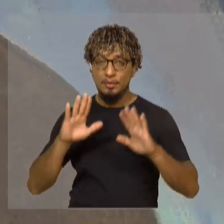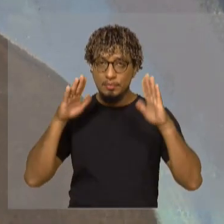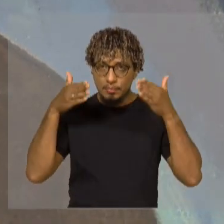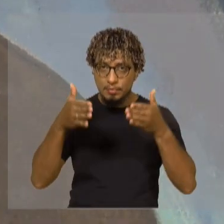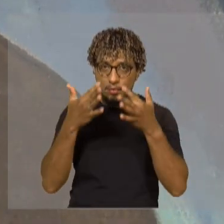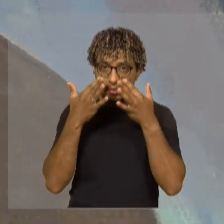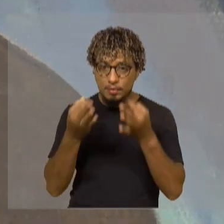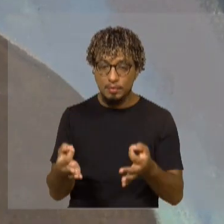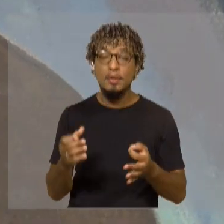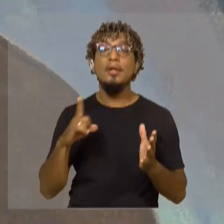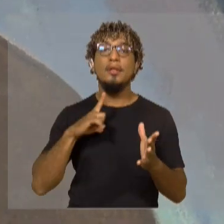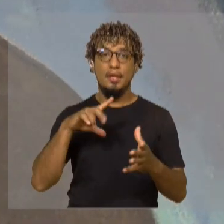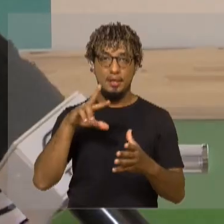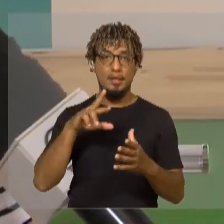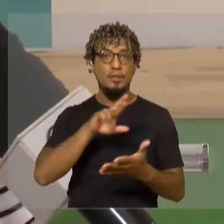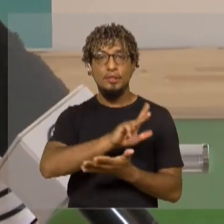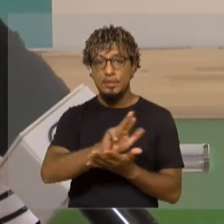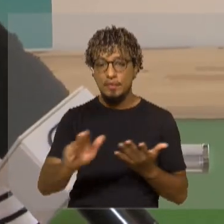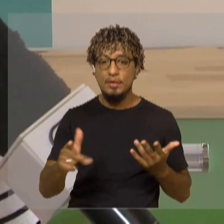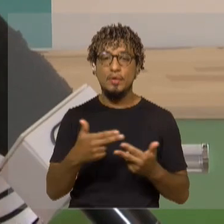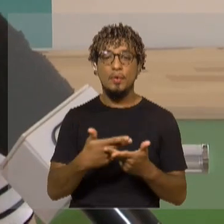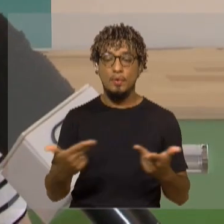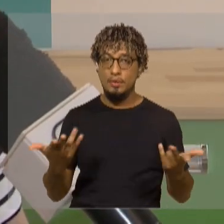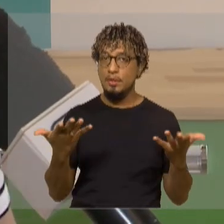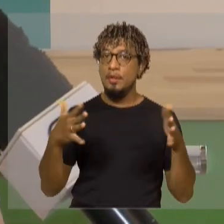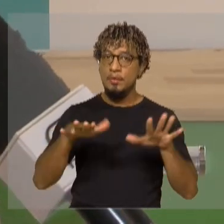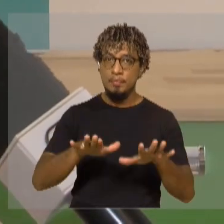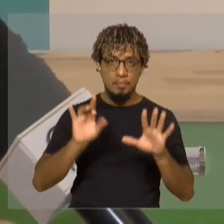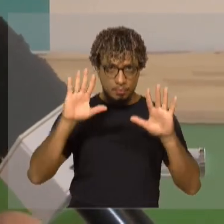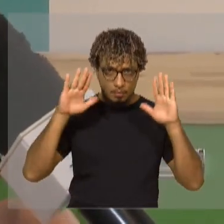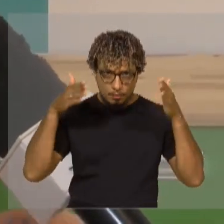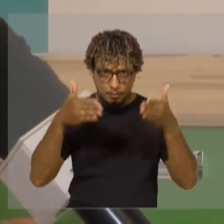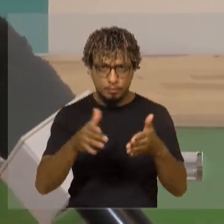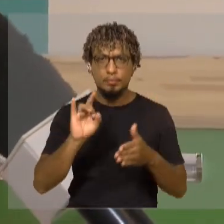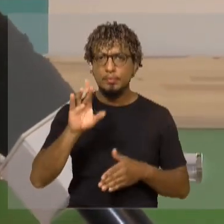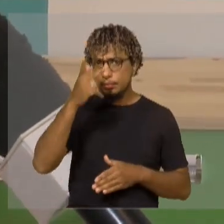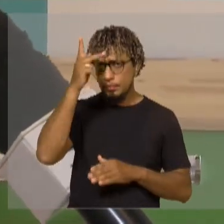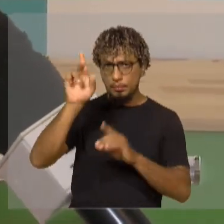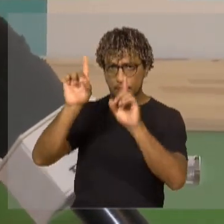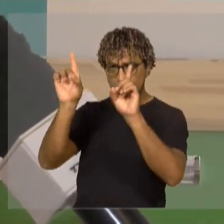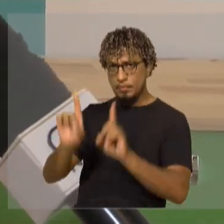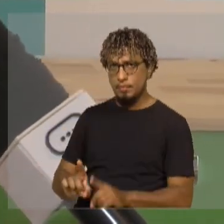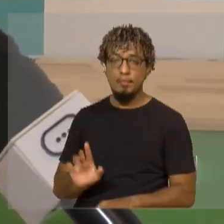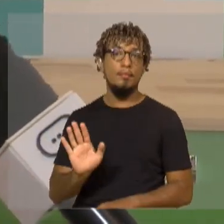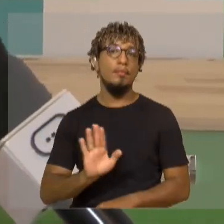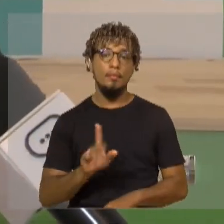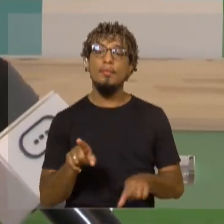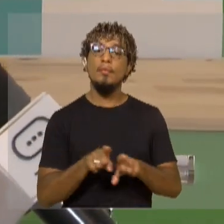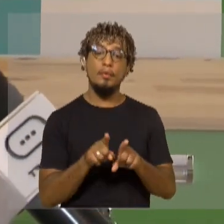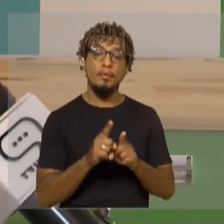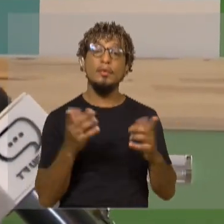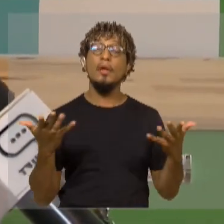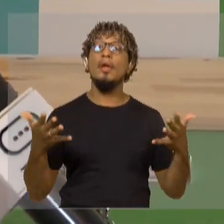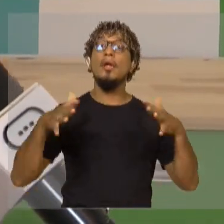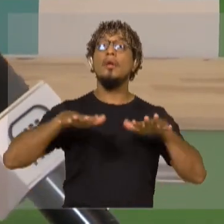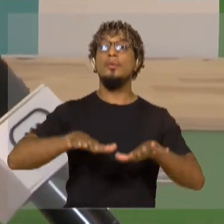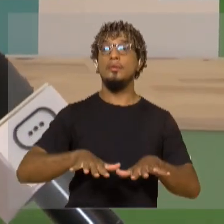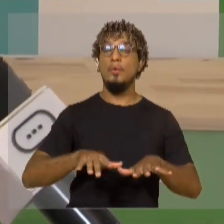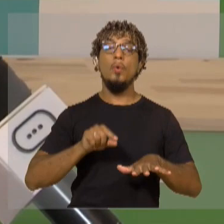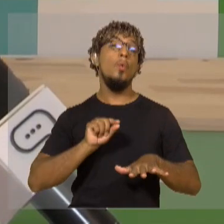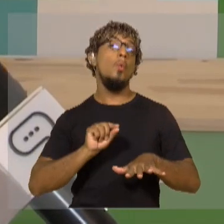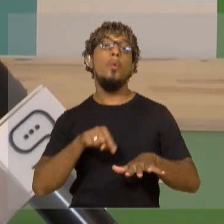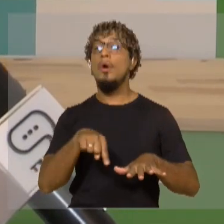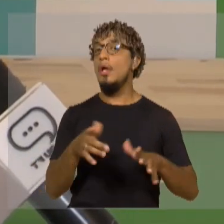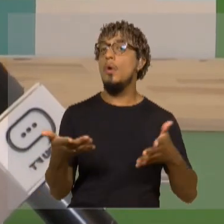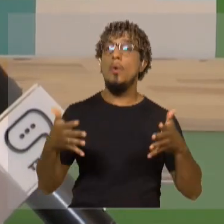e com recursos inclusivos. E a gente não vai focar só nas deficiências, a gente vai falar de inclusão. Então,